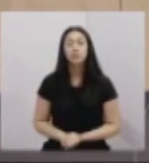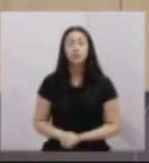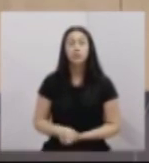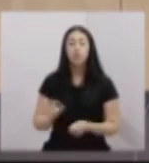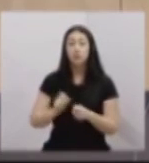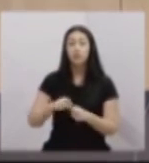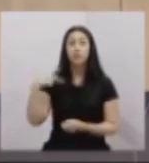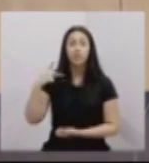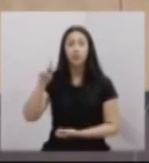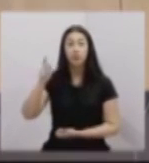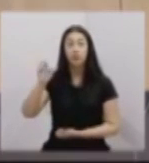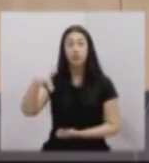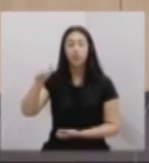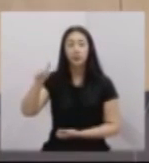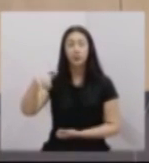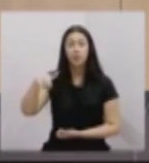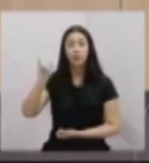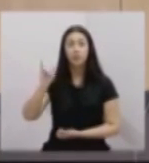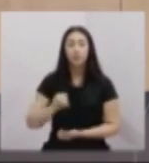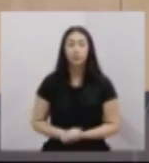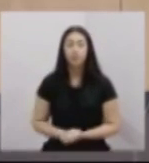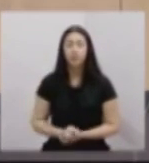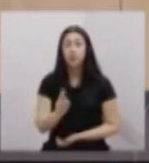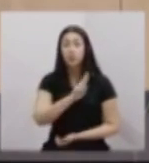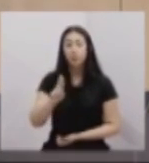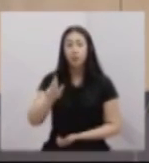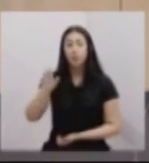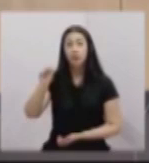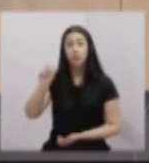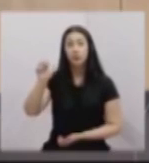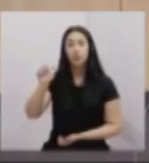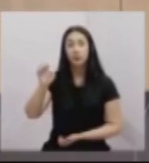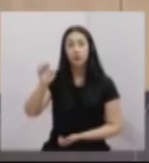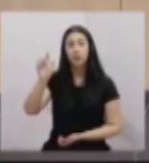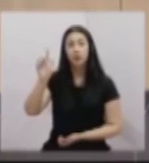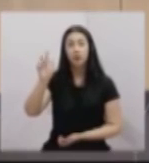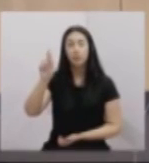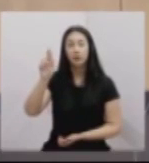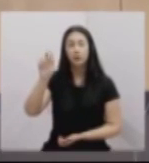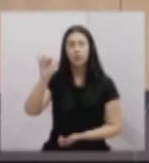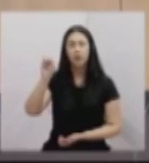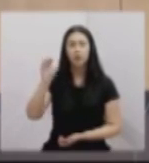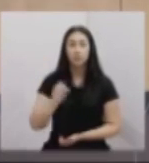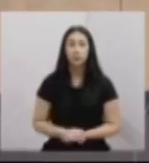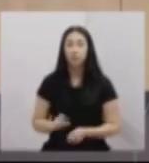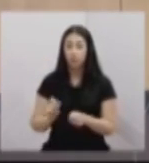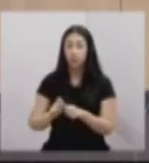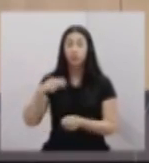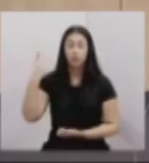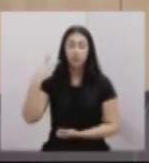Barreto. Voto de pesar pelo falecimento de Sérgio Zizinho, voto formulado pelo vereador Hernani